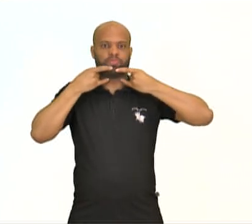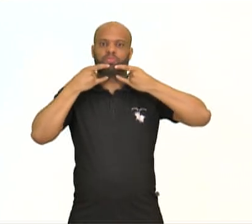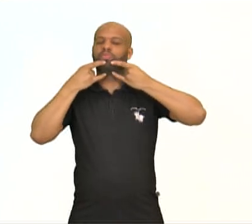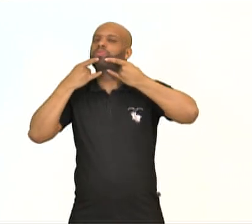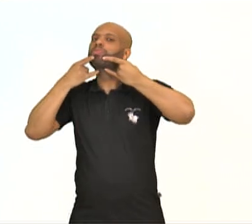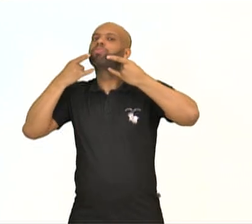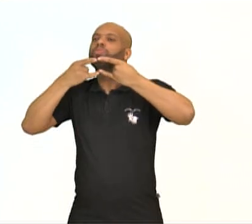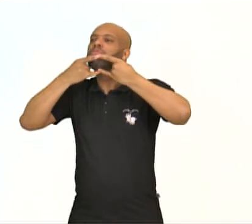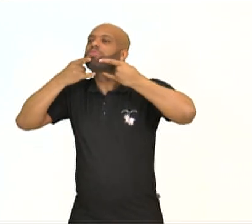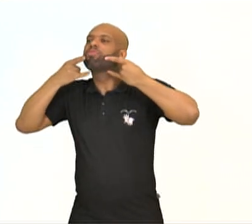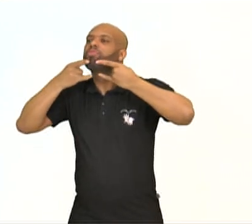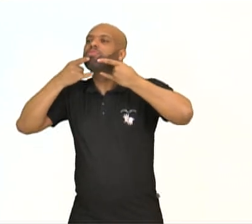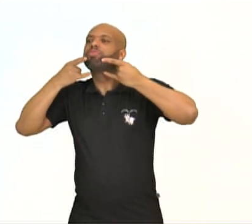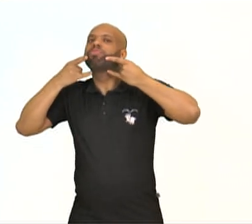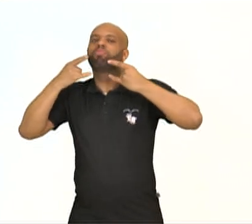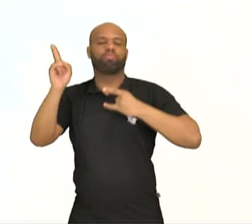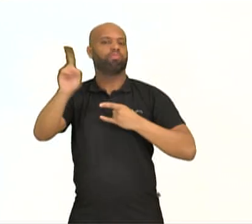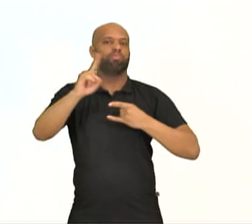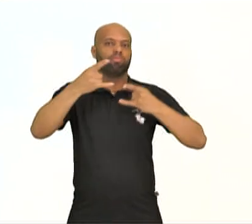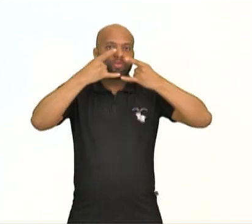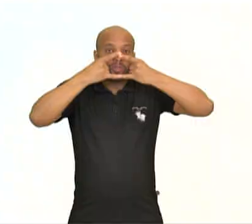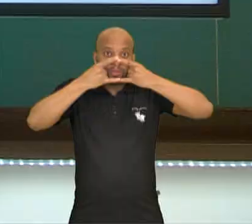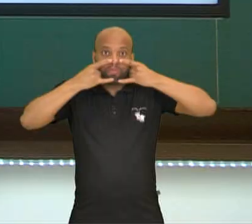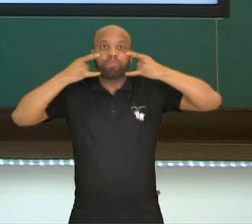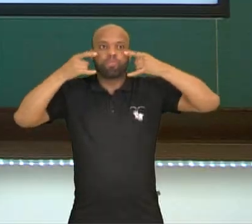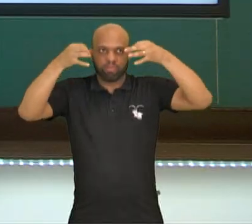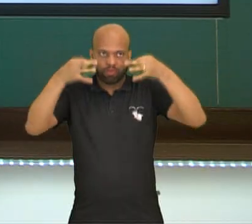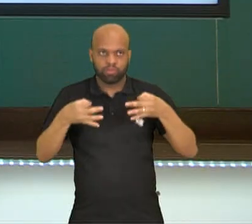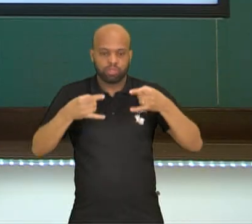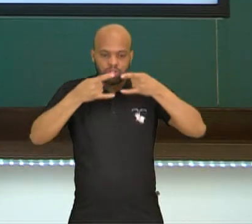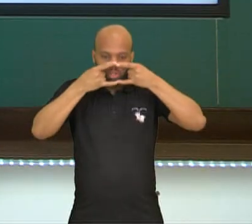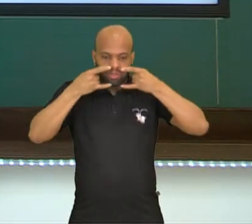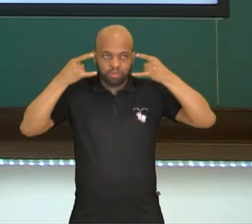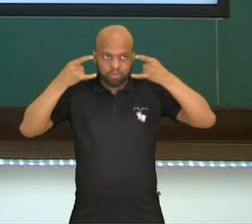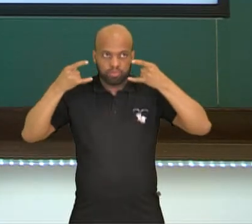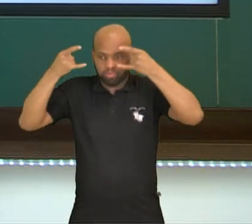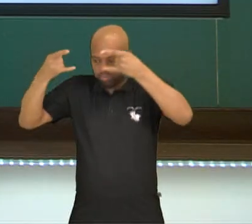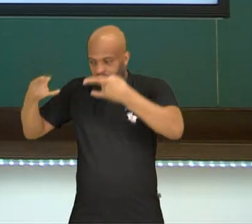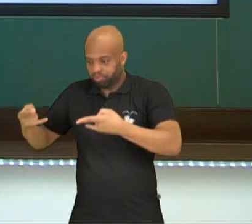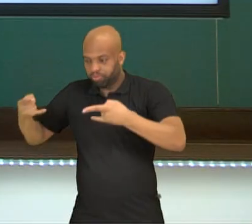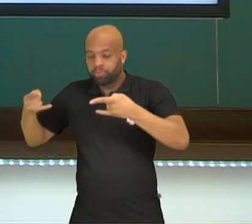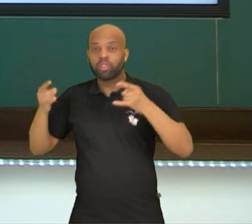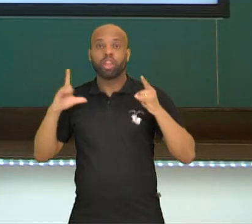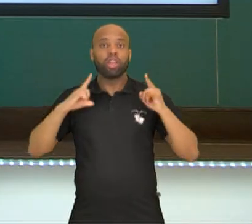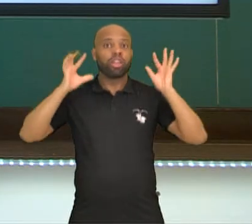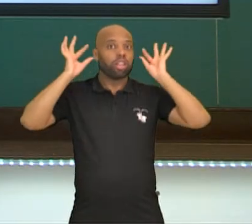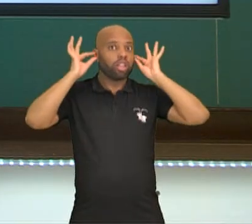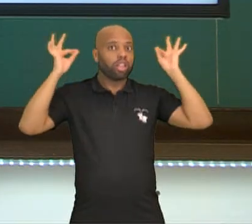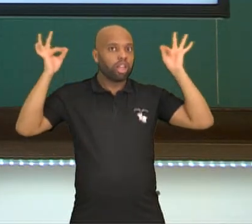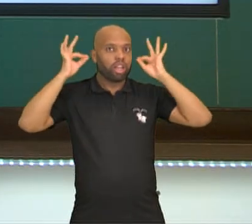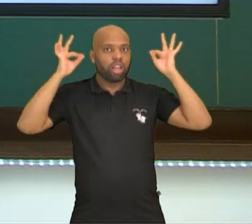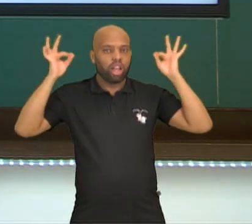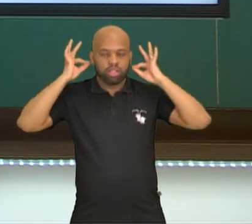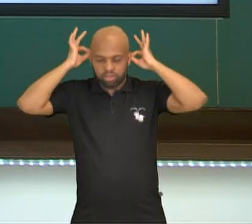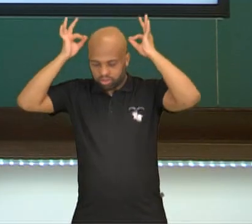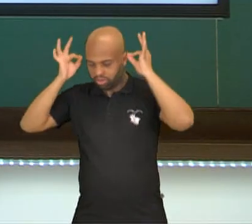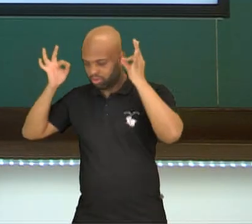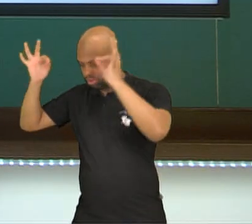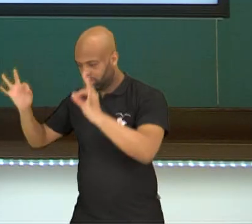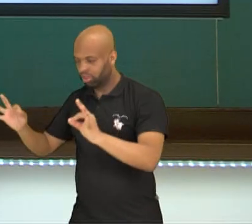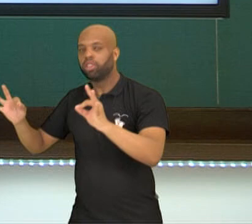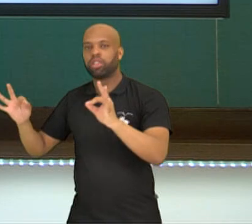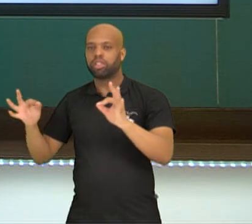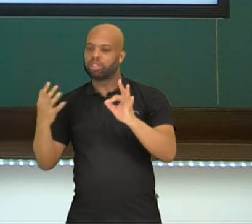adianta máscara no pescoço, né? Ao retirar a máscara sempre pelos elásticos, sem contato com